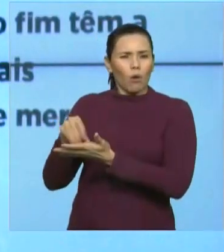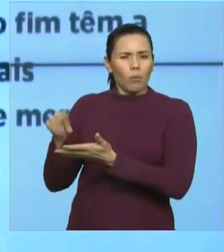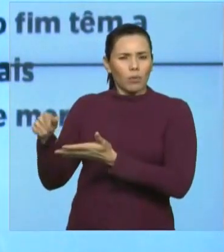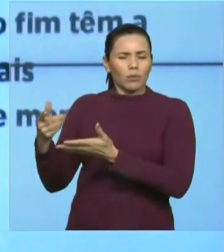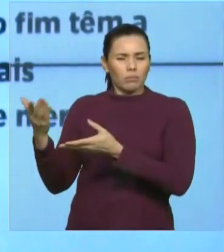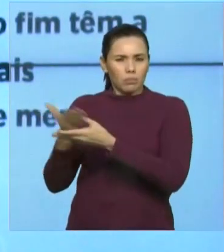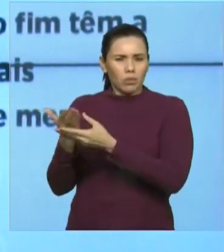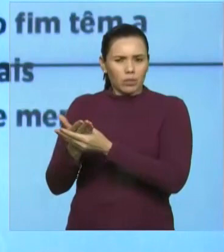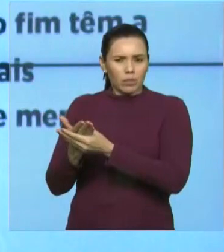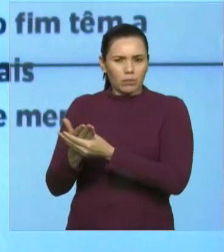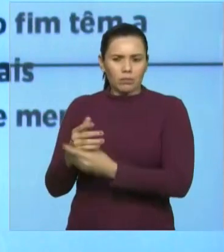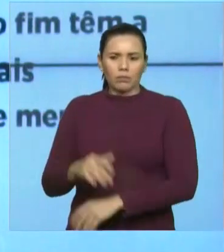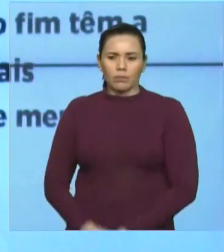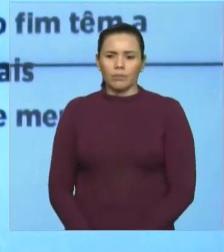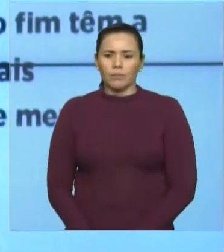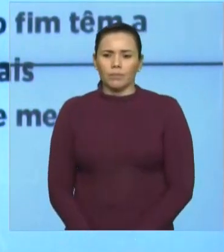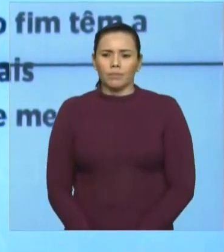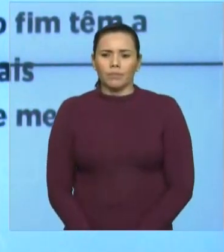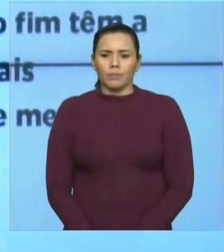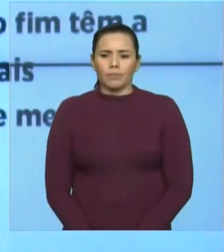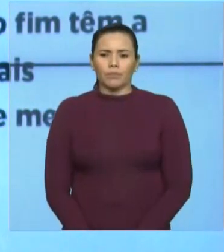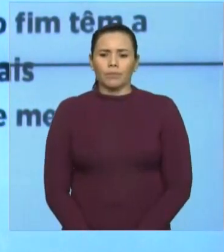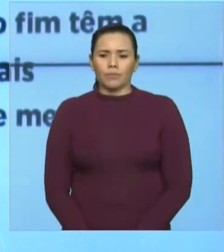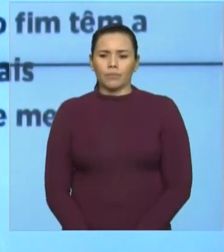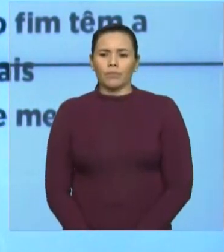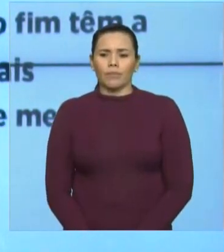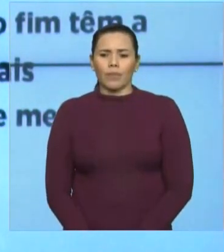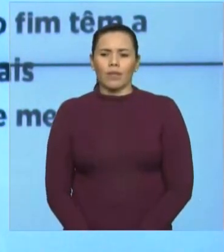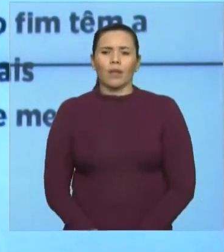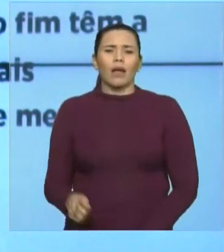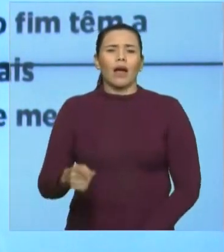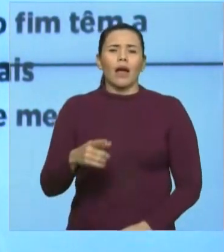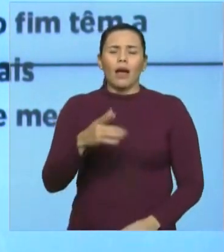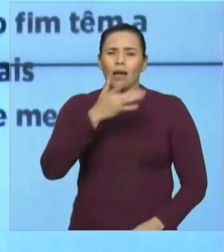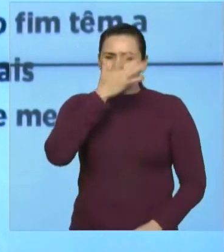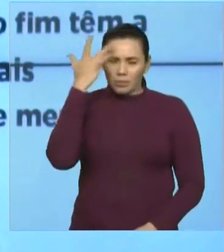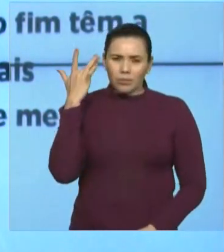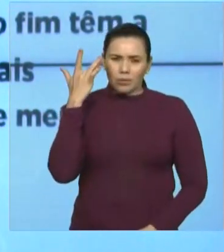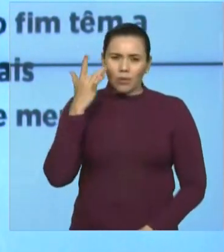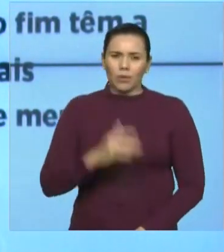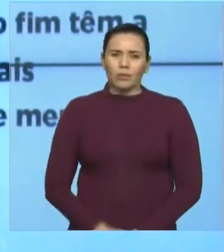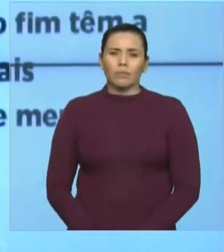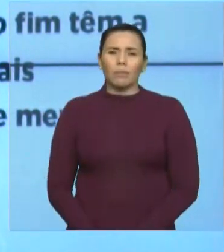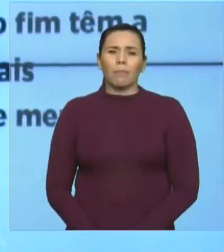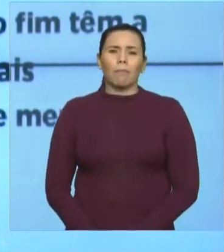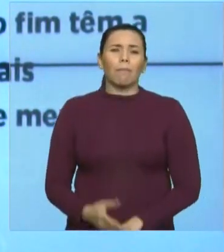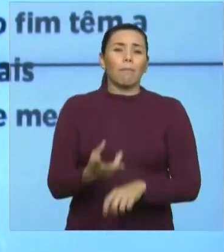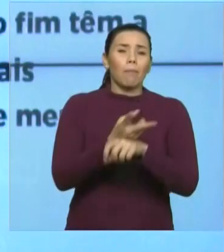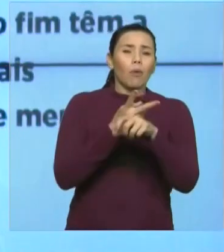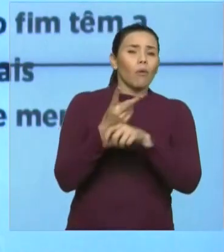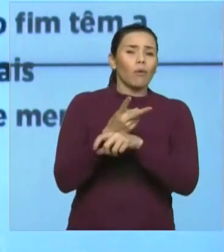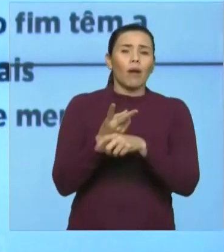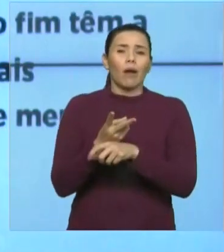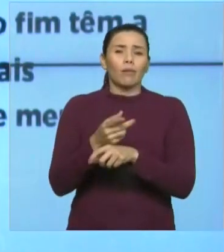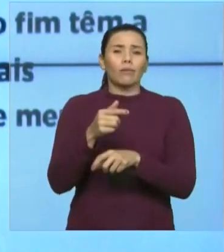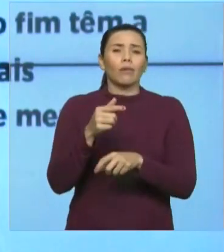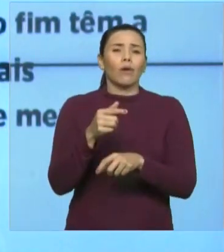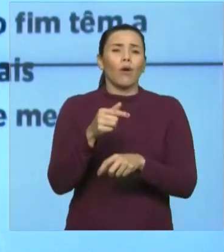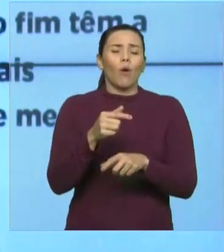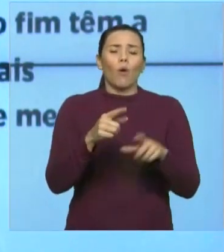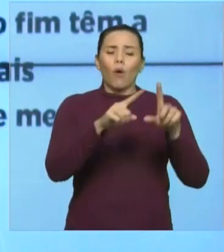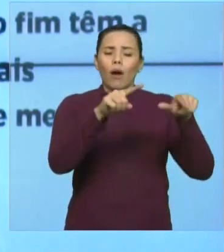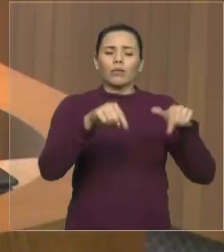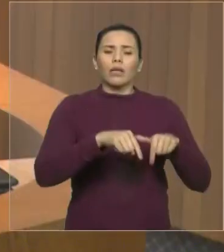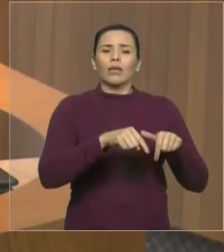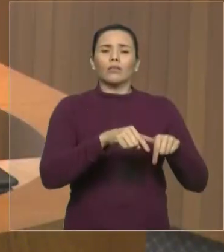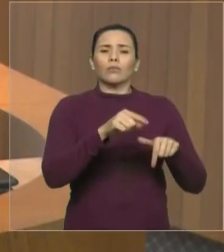As partes foram buscar o mesmo médico psiquiatra, pasmem vocês, em São Luís do Maranhão. Ou seja,